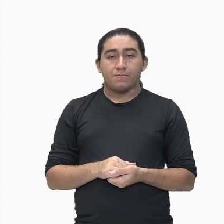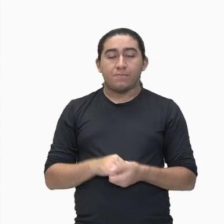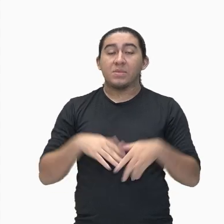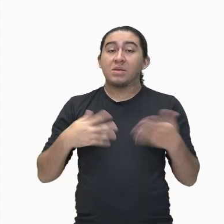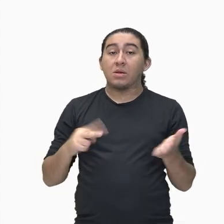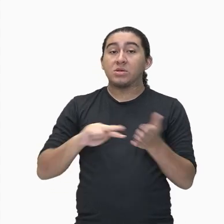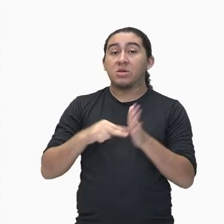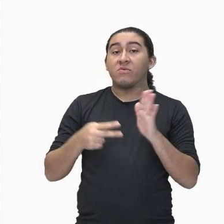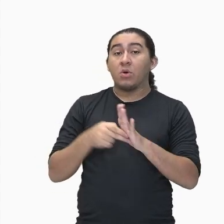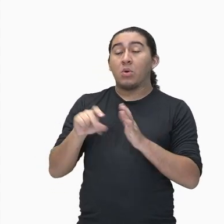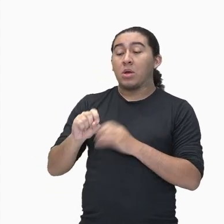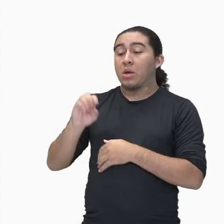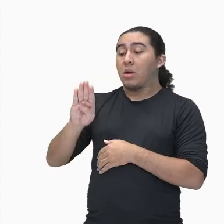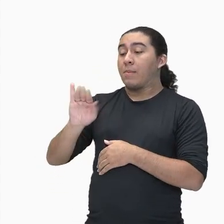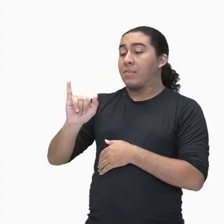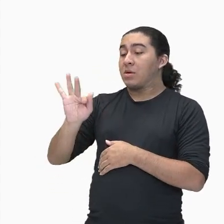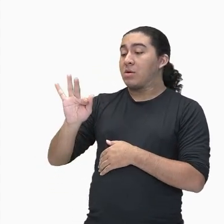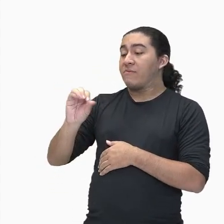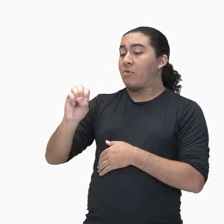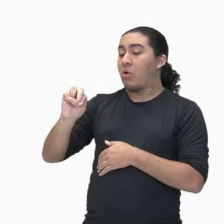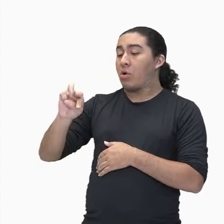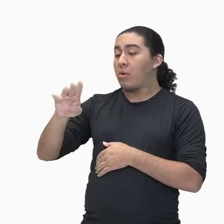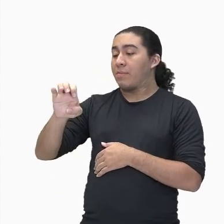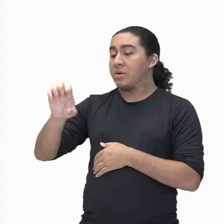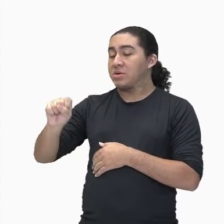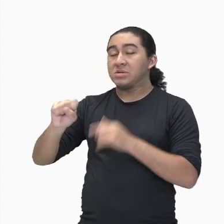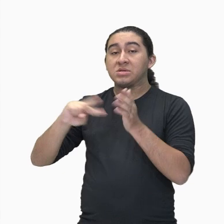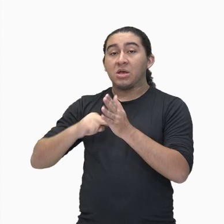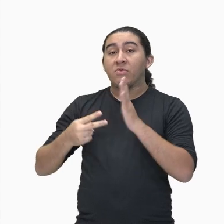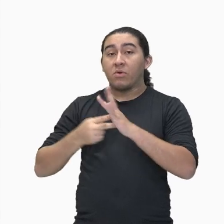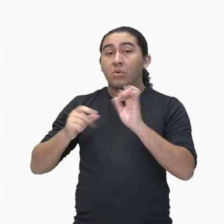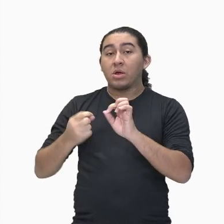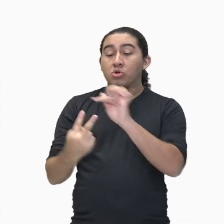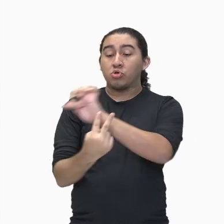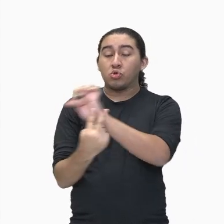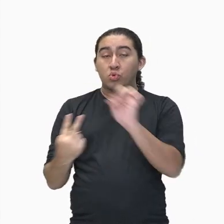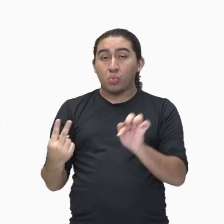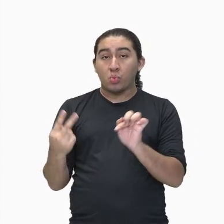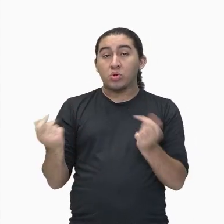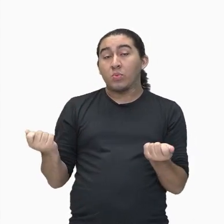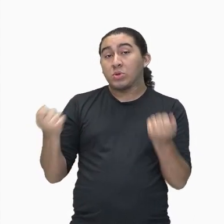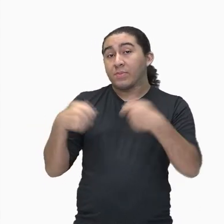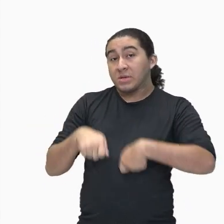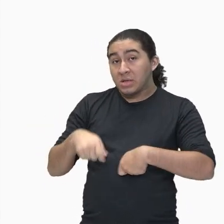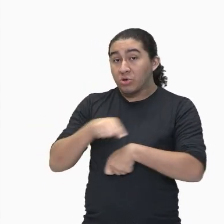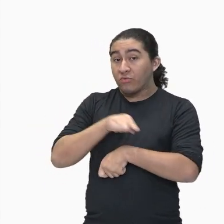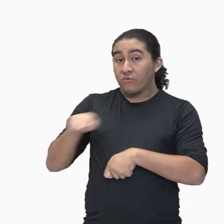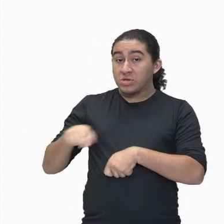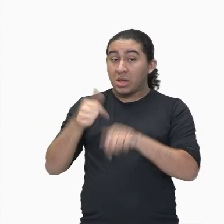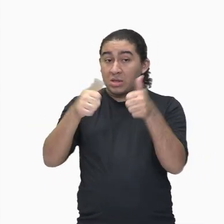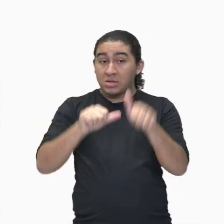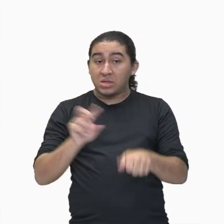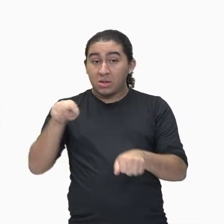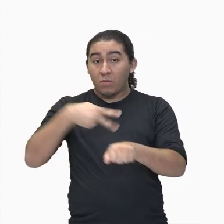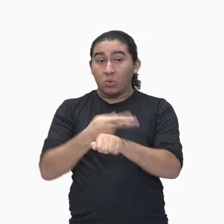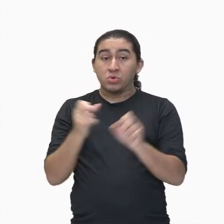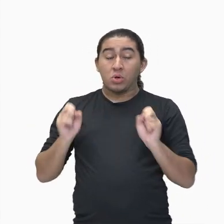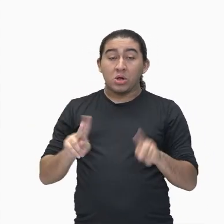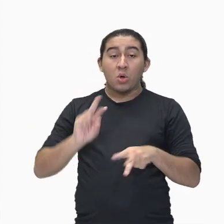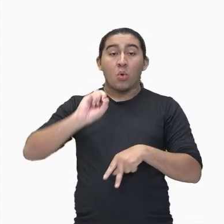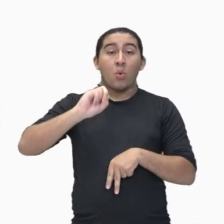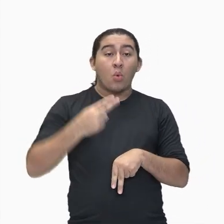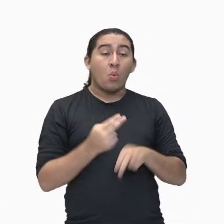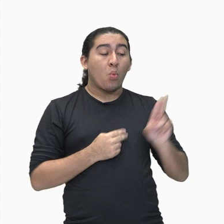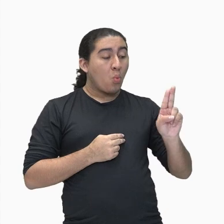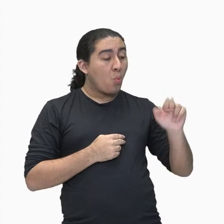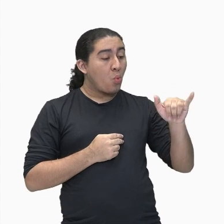Então, bi significa dois. Então, biformes, vai ter 2 formas, você vai já ver. O uniforme